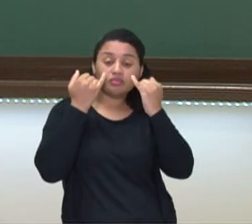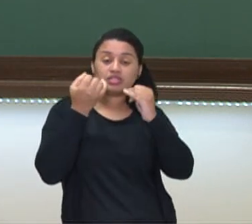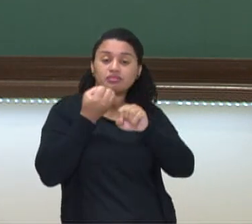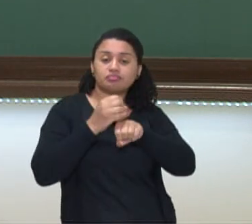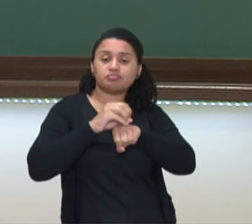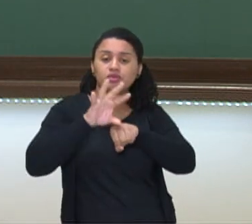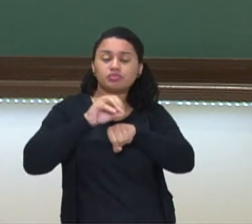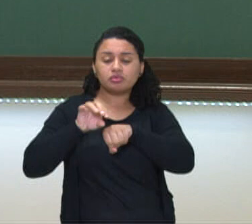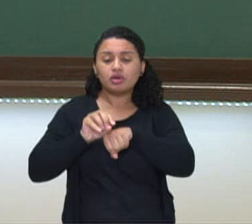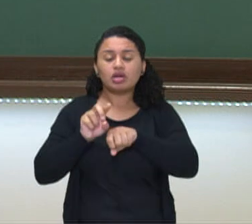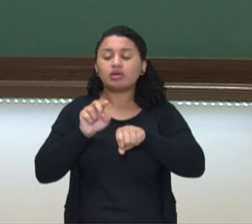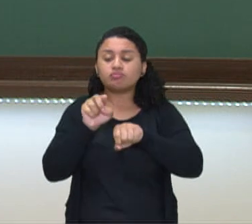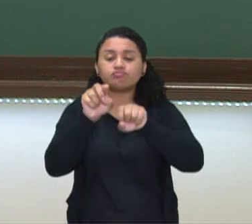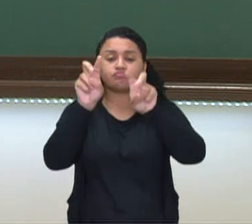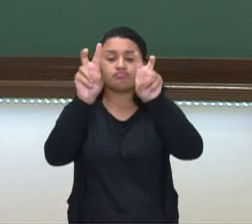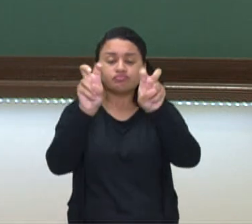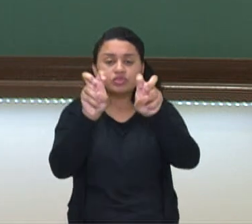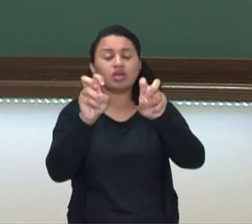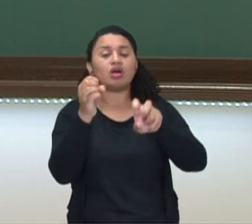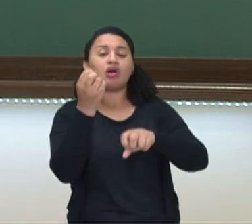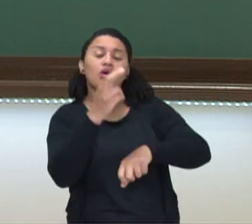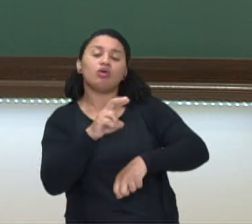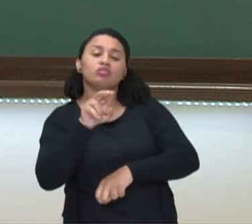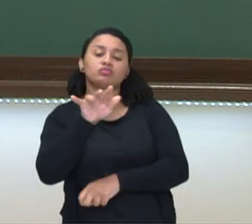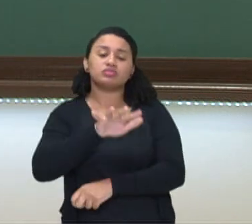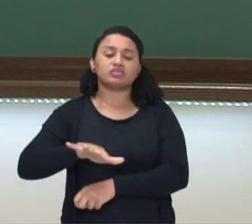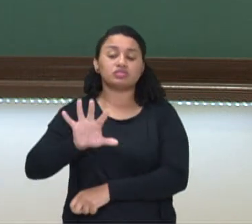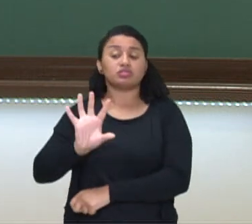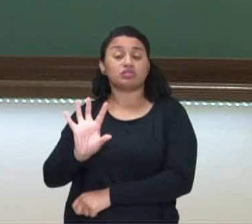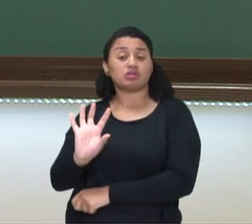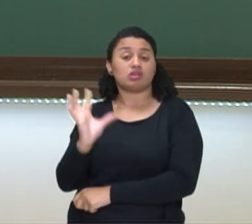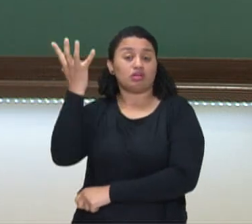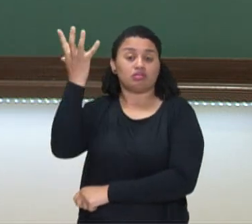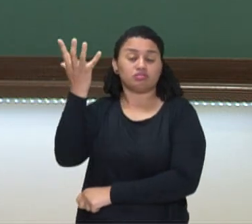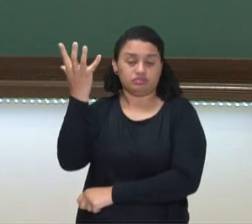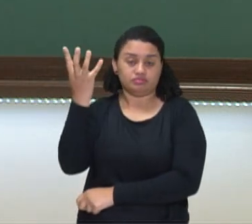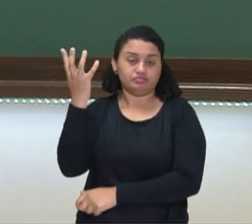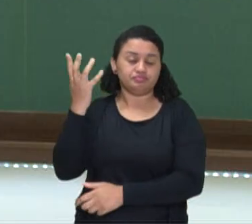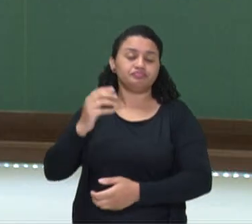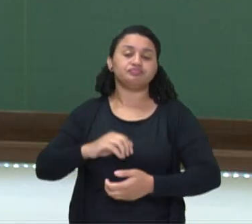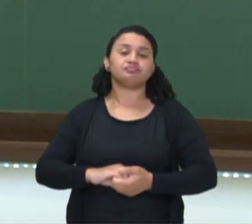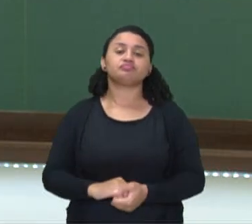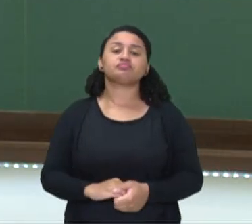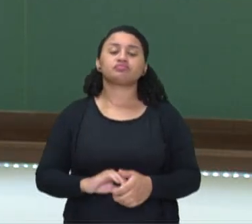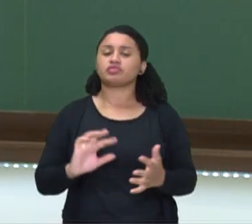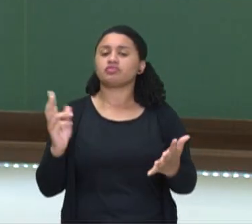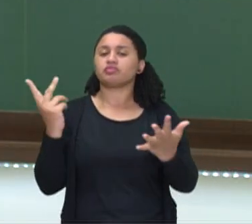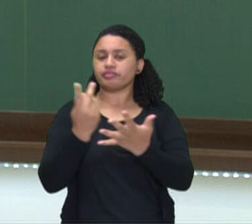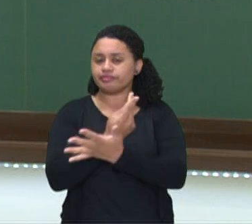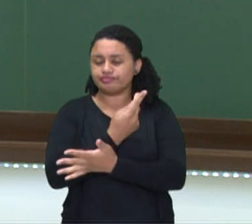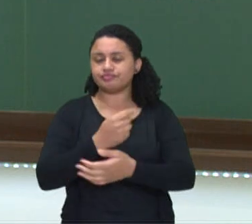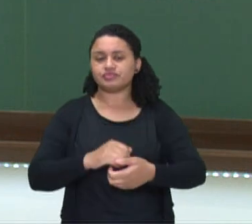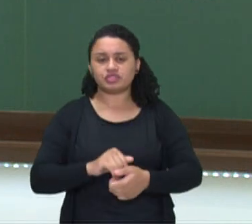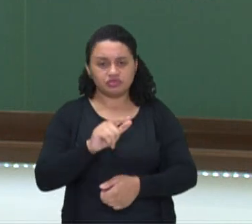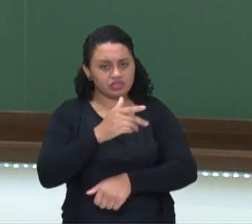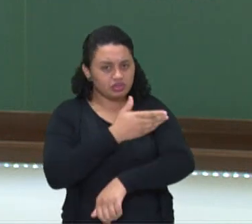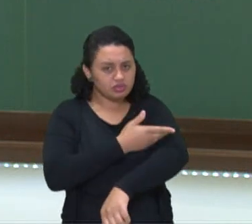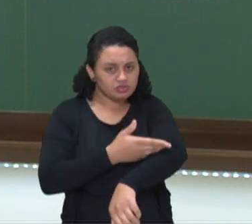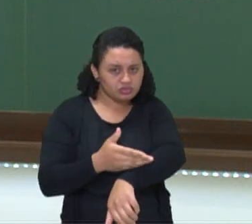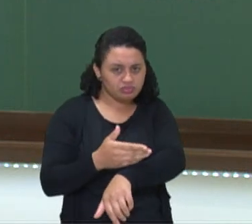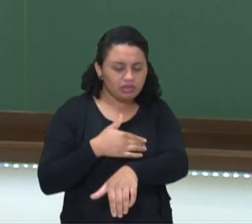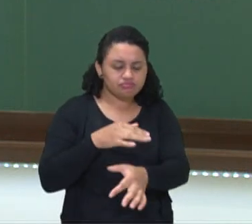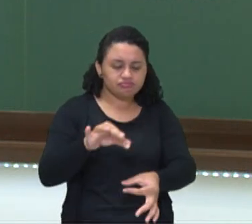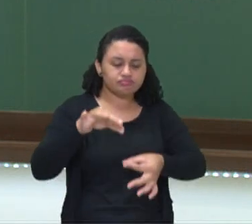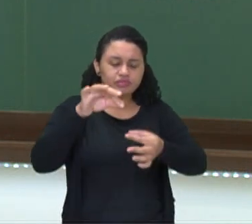tema ou a respeito de um acontecimento, um fato. Você tem o costume de ler ou